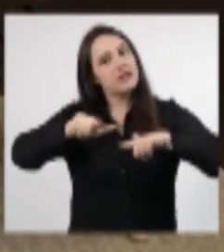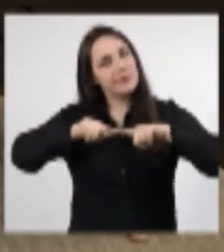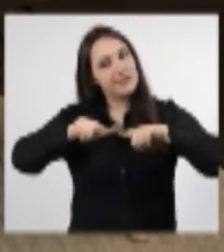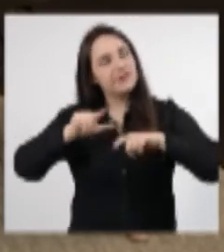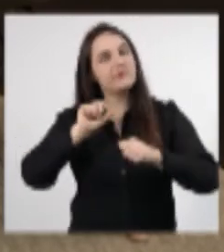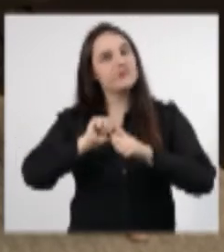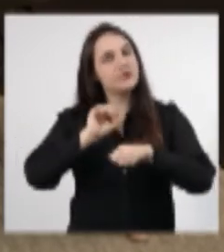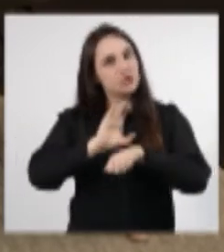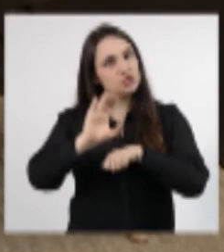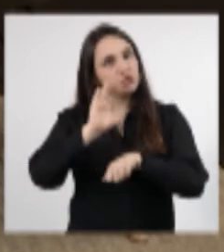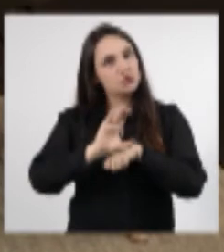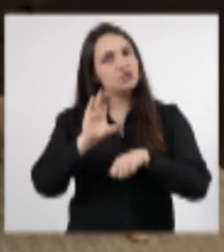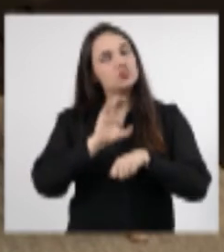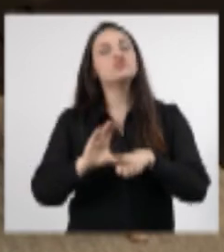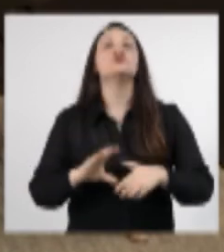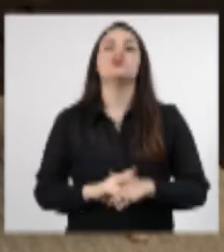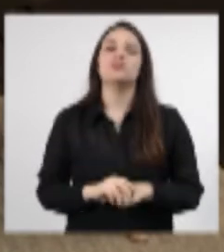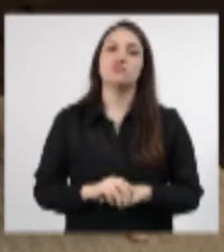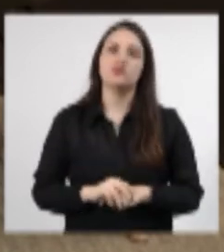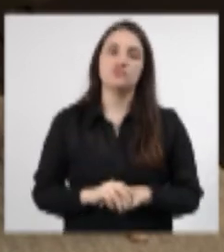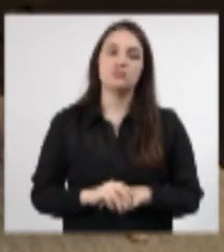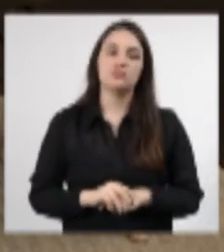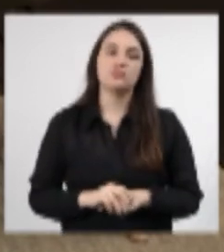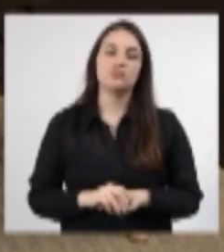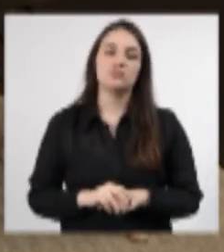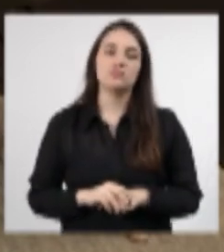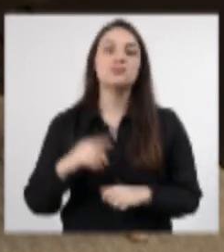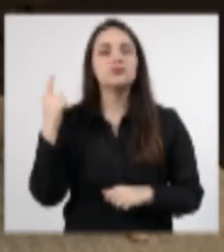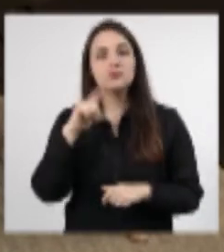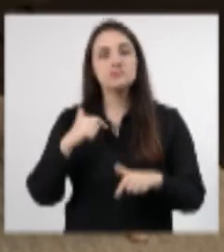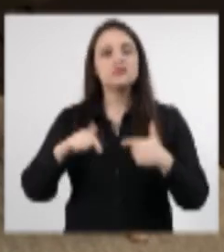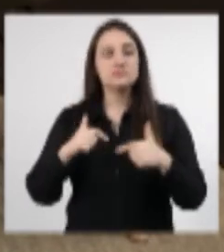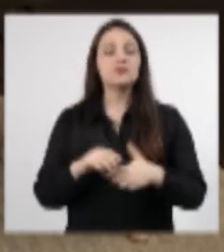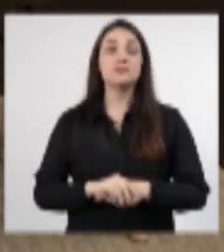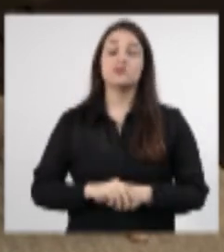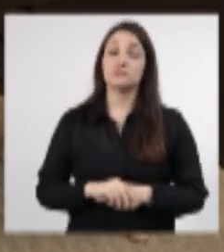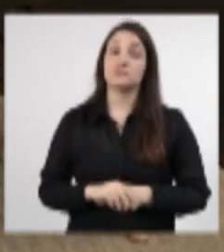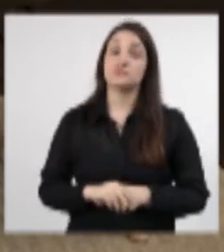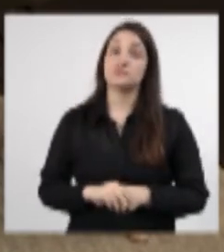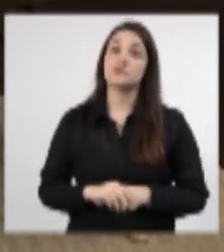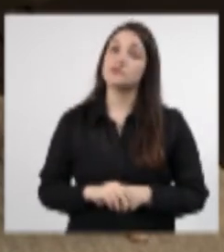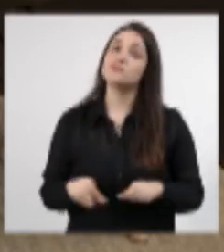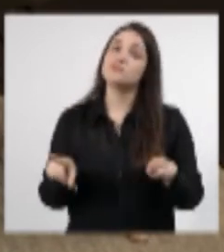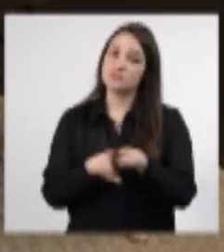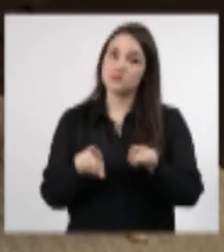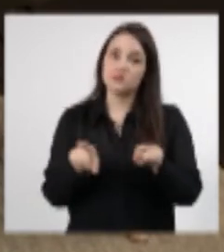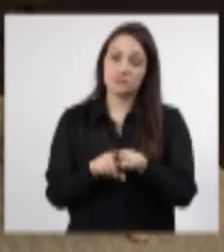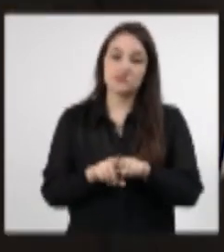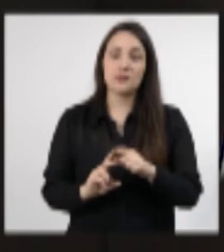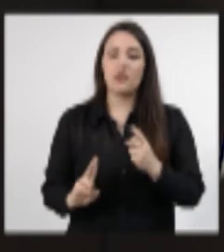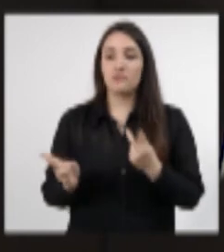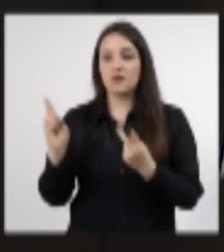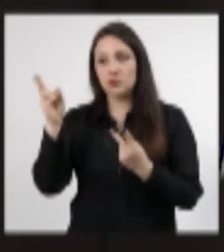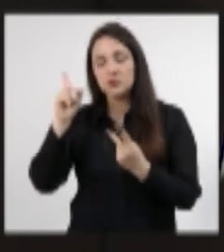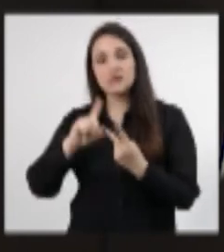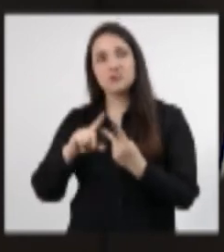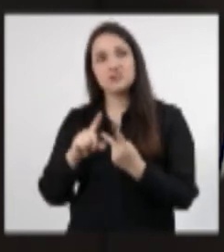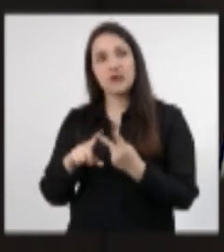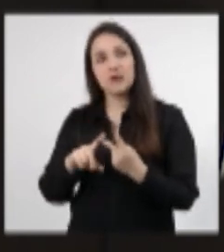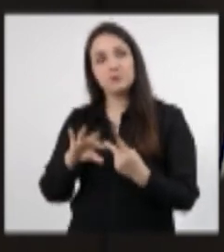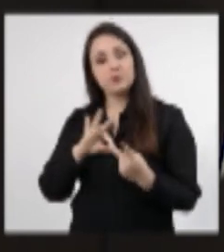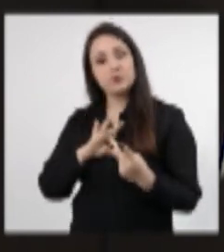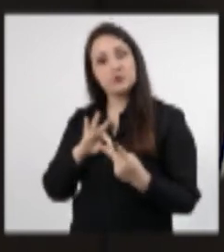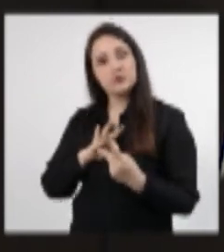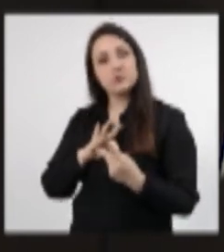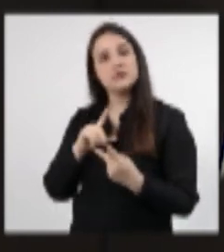já estejam nomeados, exercendo a sua atividade fim. Da mesma forma, a valorização do